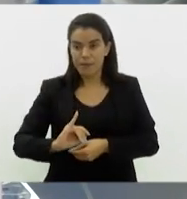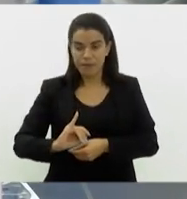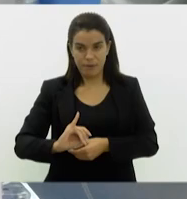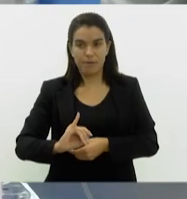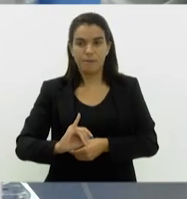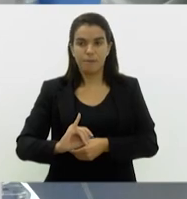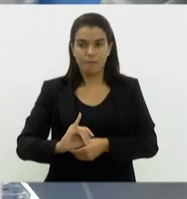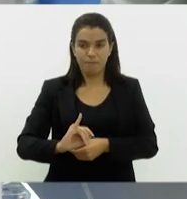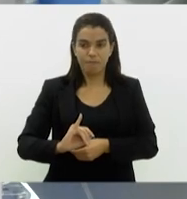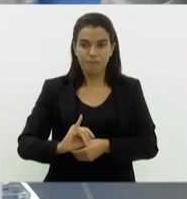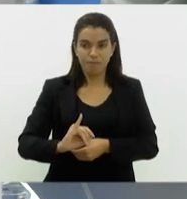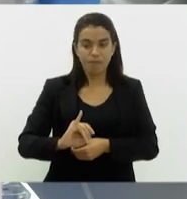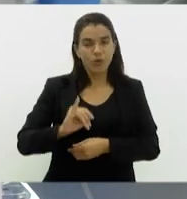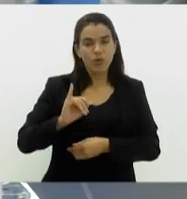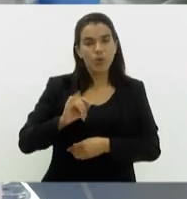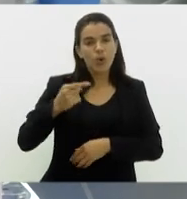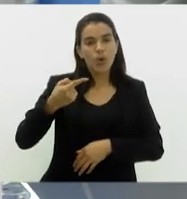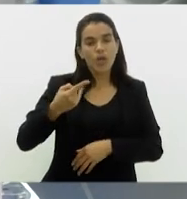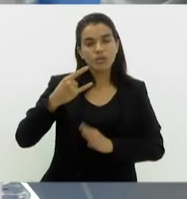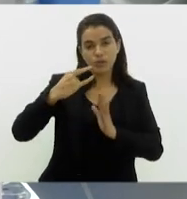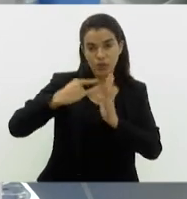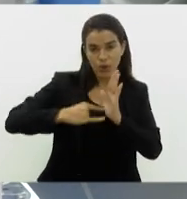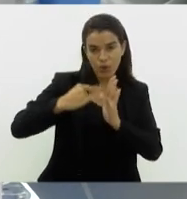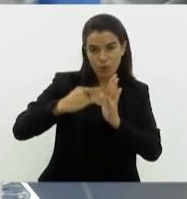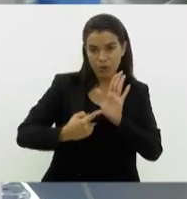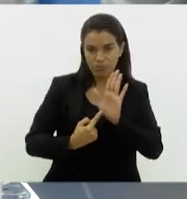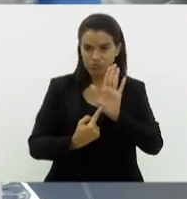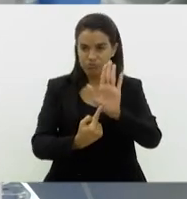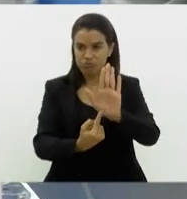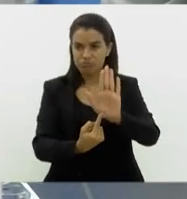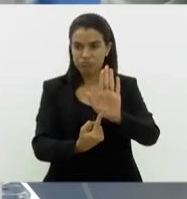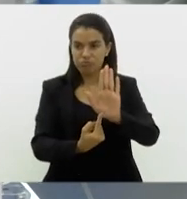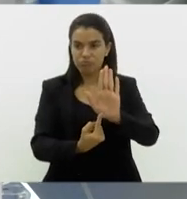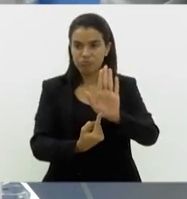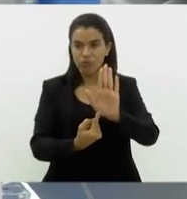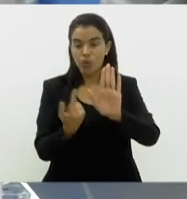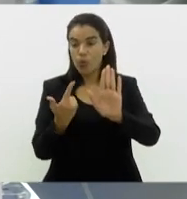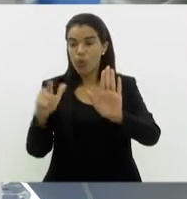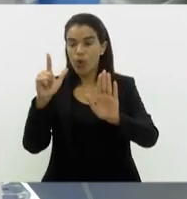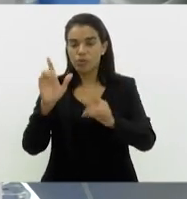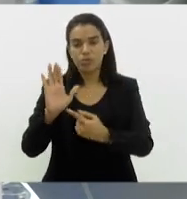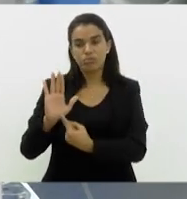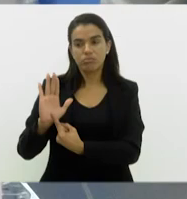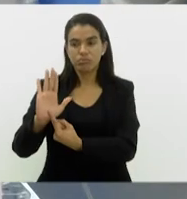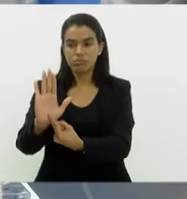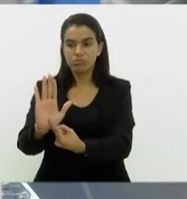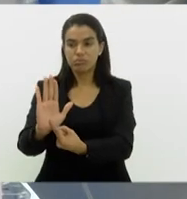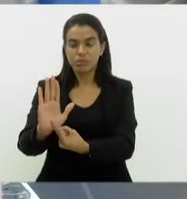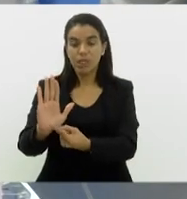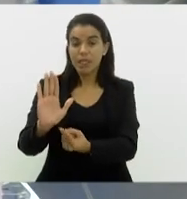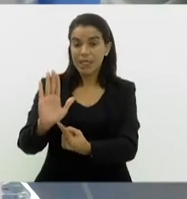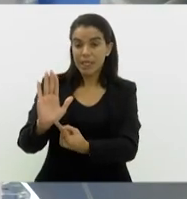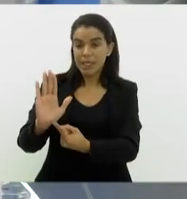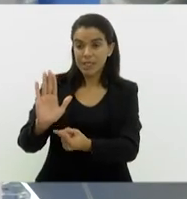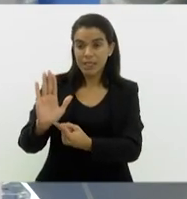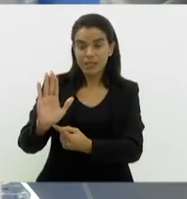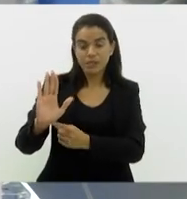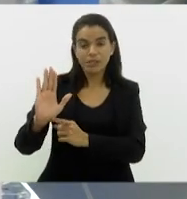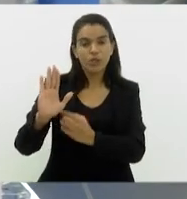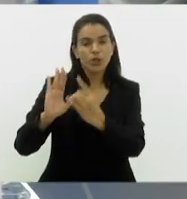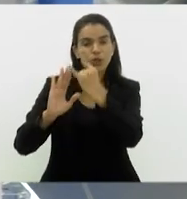esse esse documento aí levanta por favor Verônica este não outro este documento aqui do